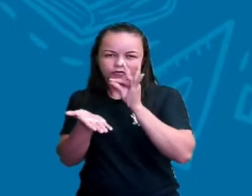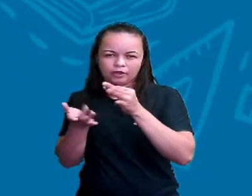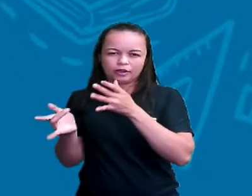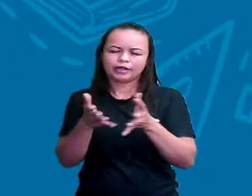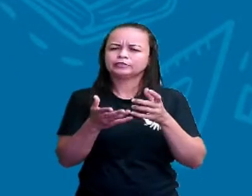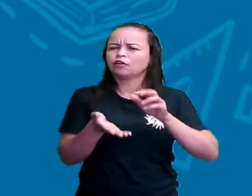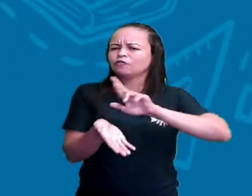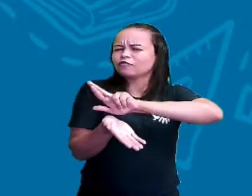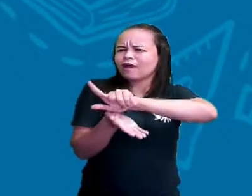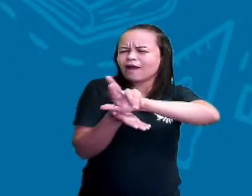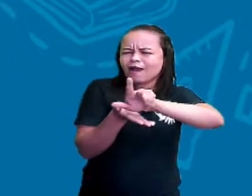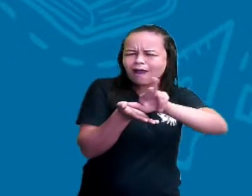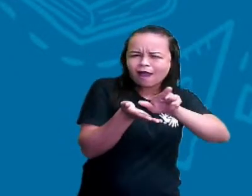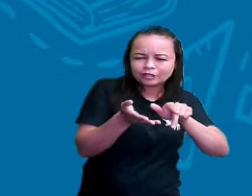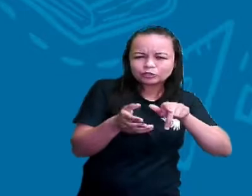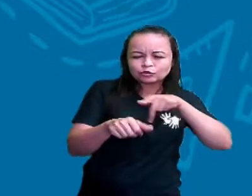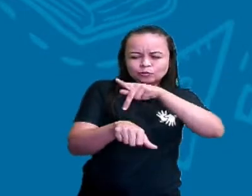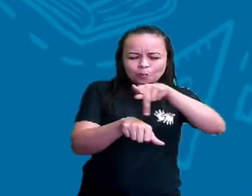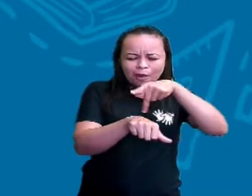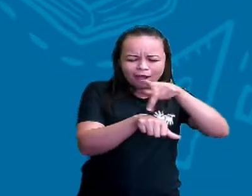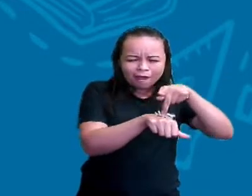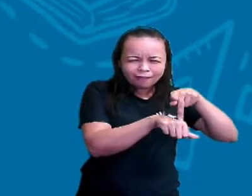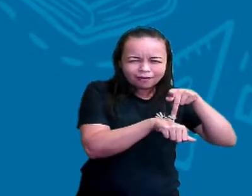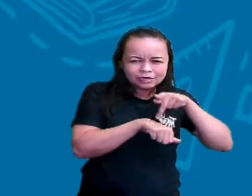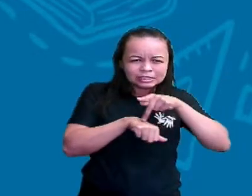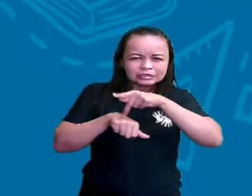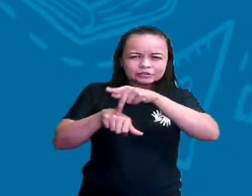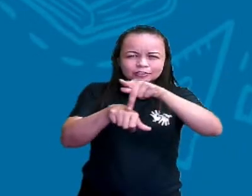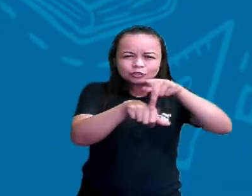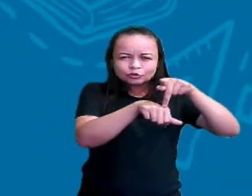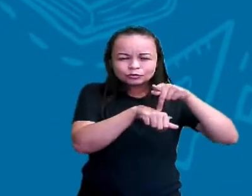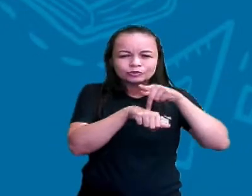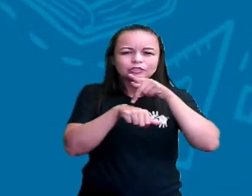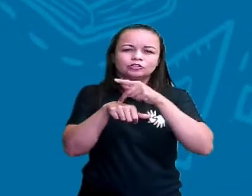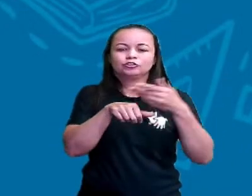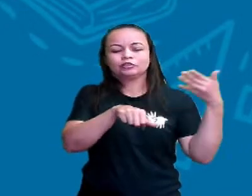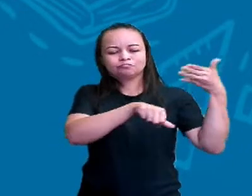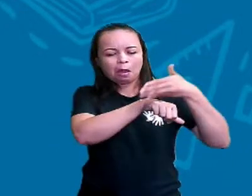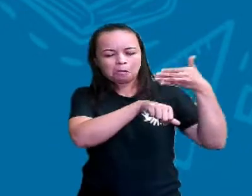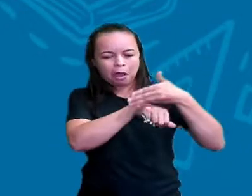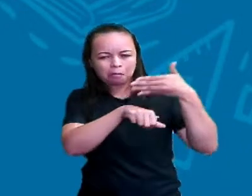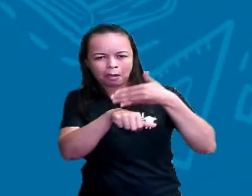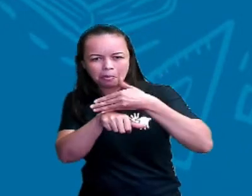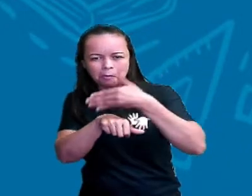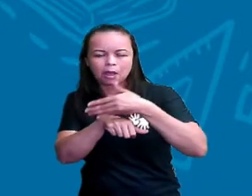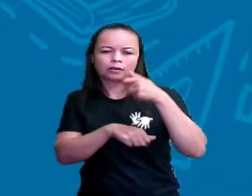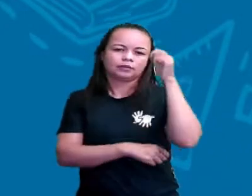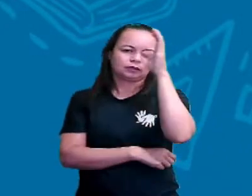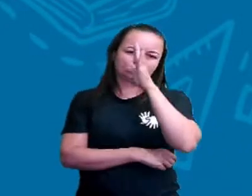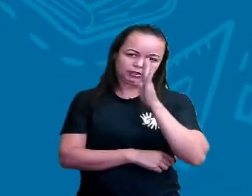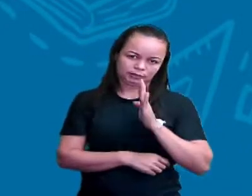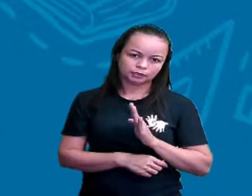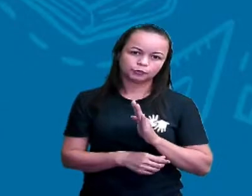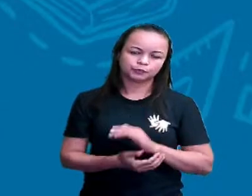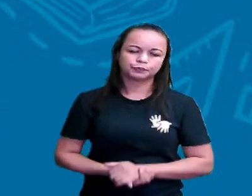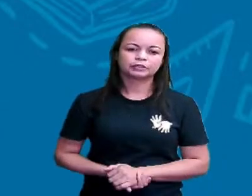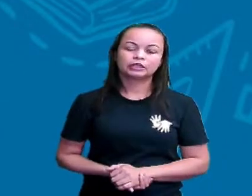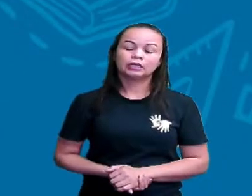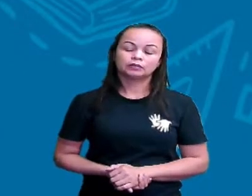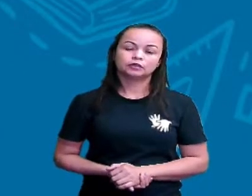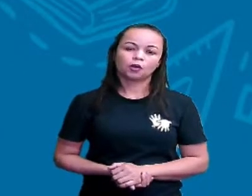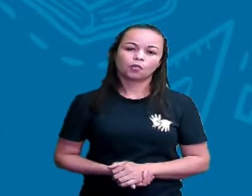japoneses, poloneses, sírios, libaneses, coreanos, chineses, entre outros, né? Então, o Brasil, ele tem